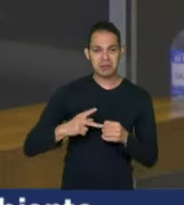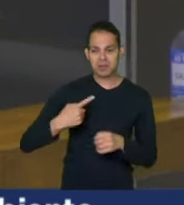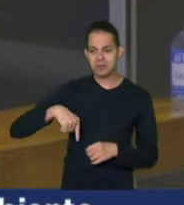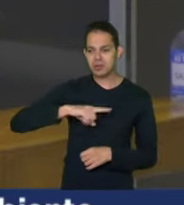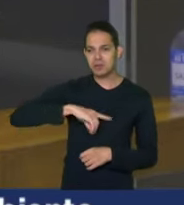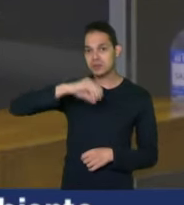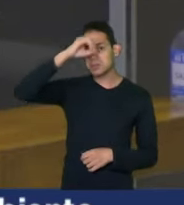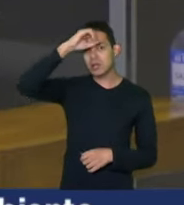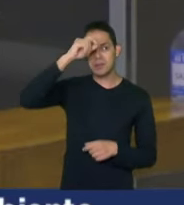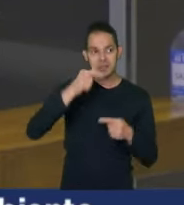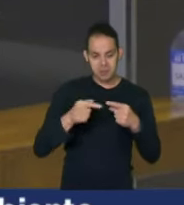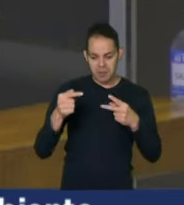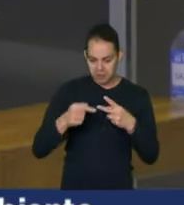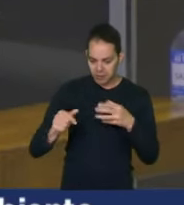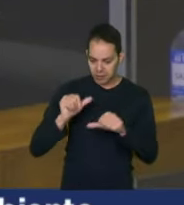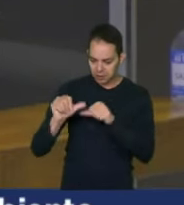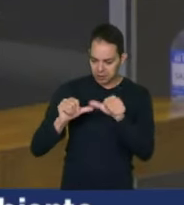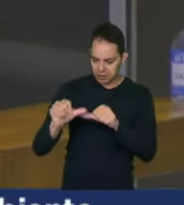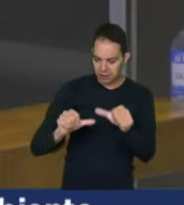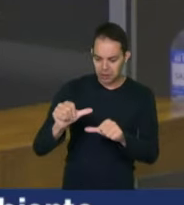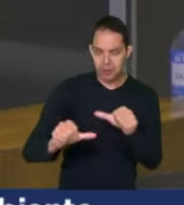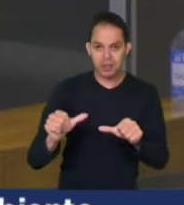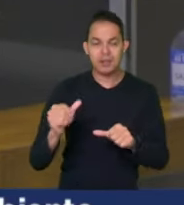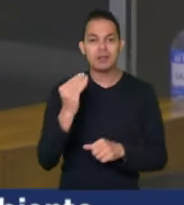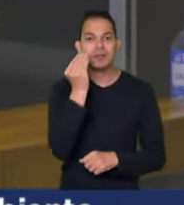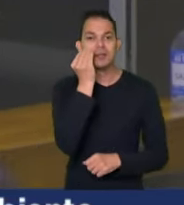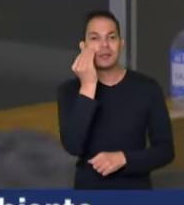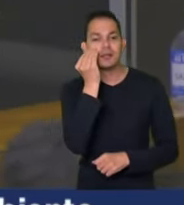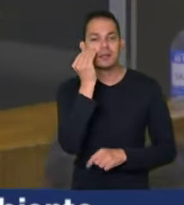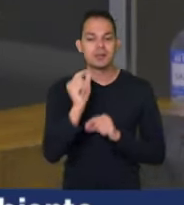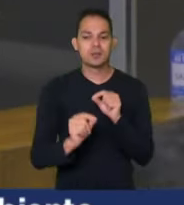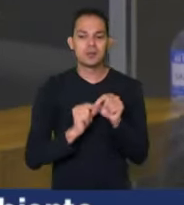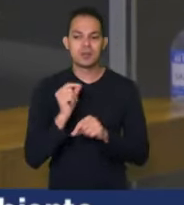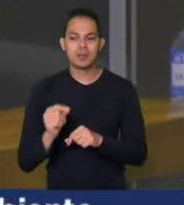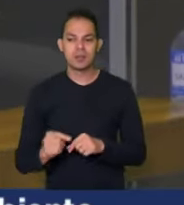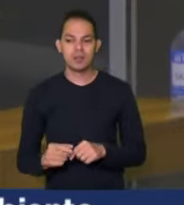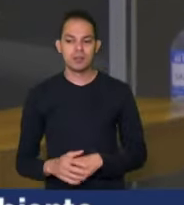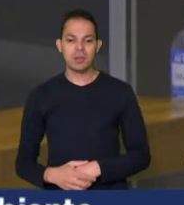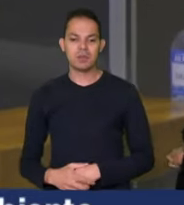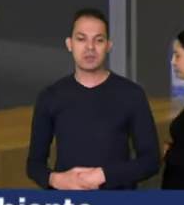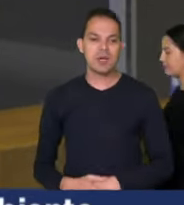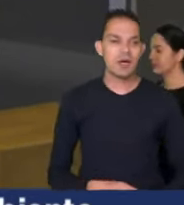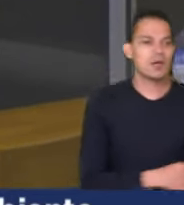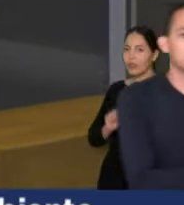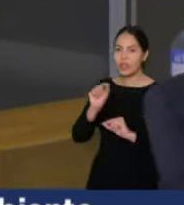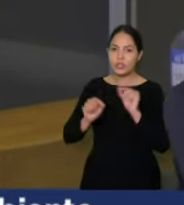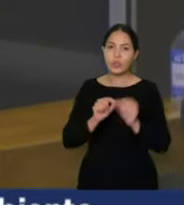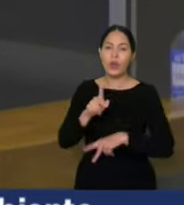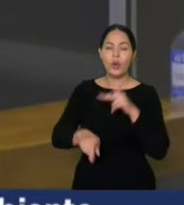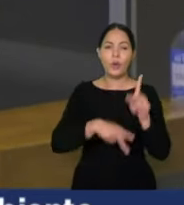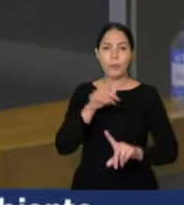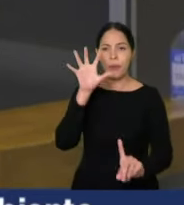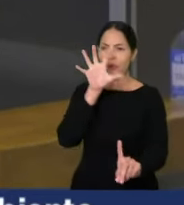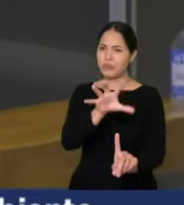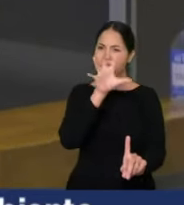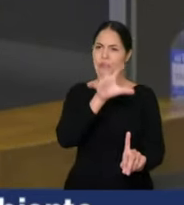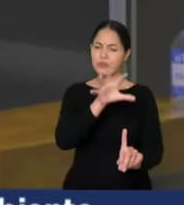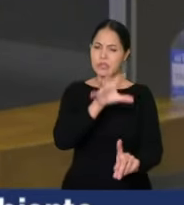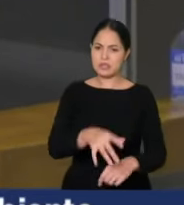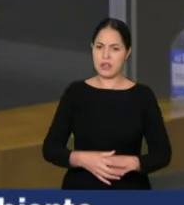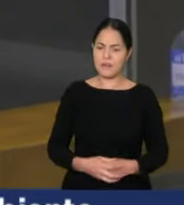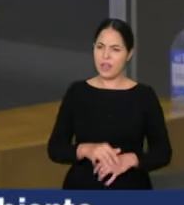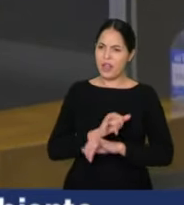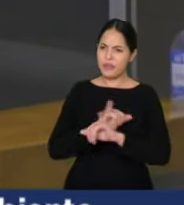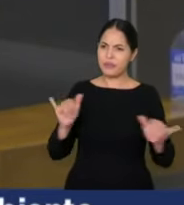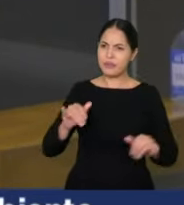toda semana na tentativa de influenciar o povo sobre a questão de que ele tem gerência ou não tem gerência